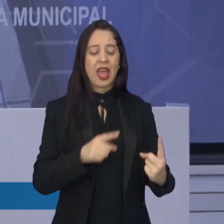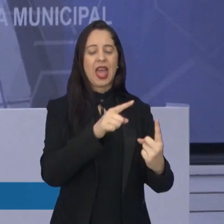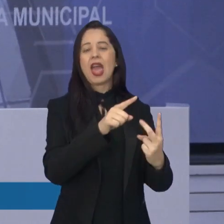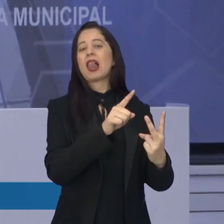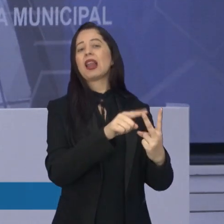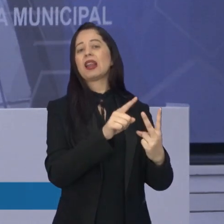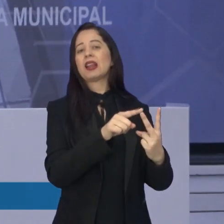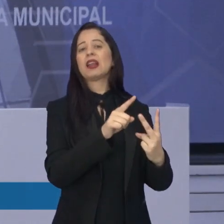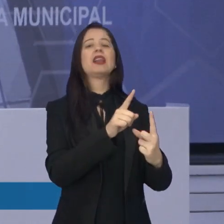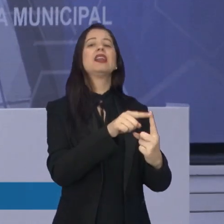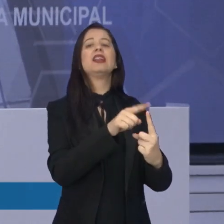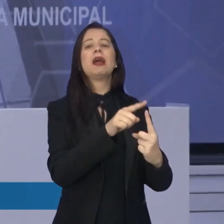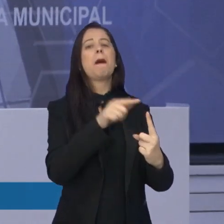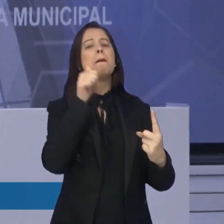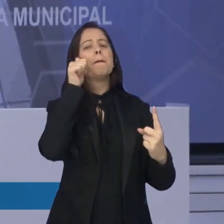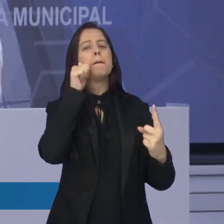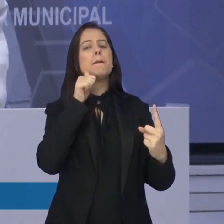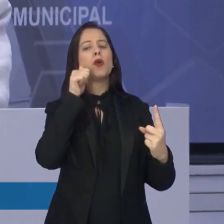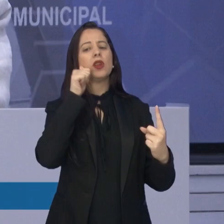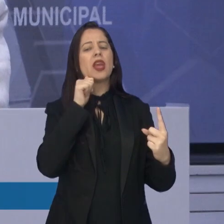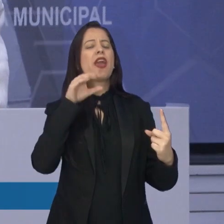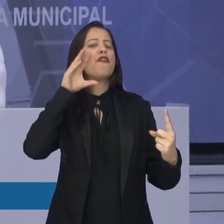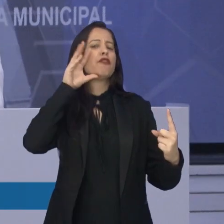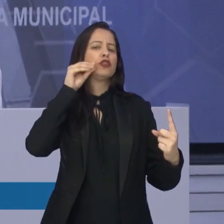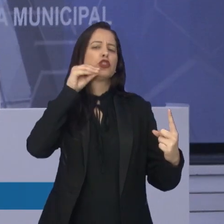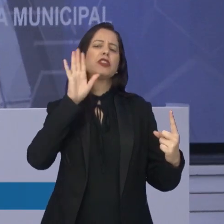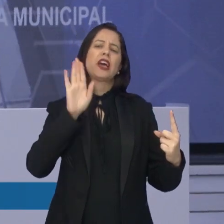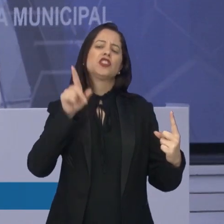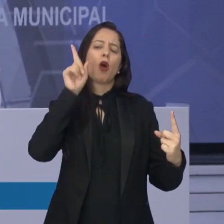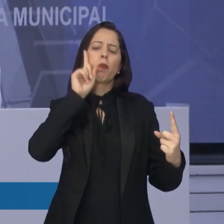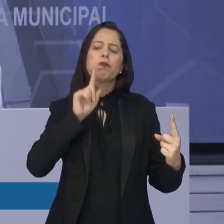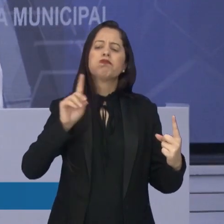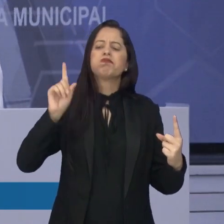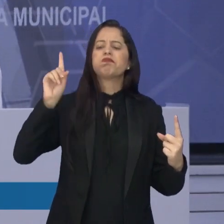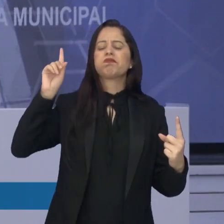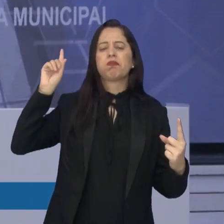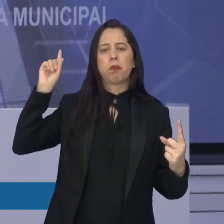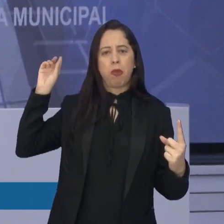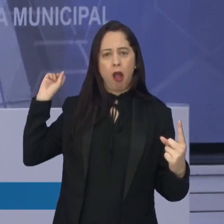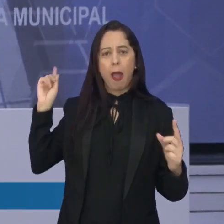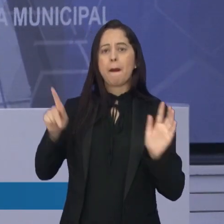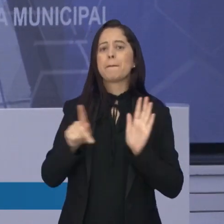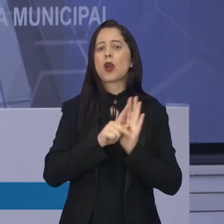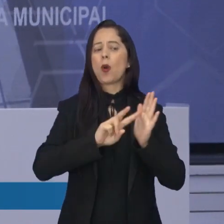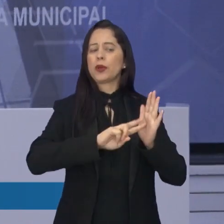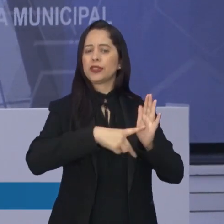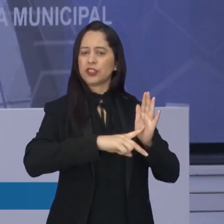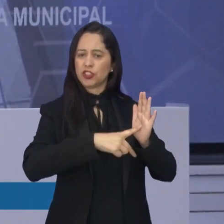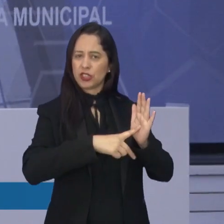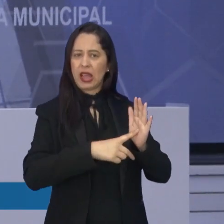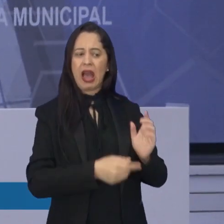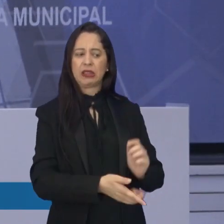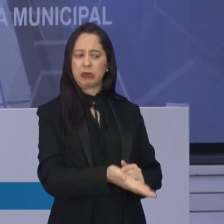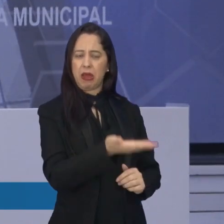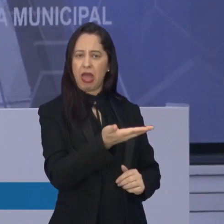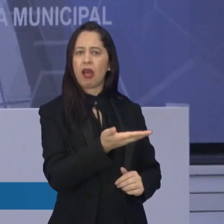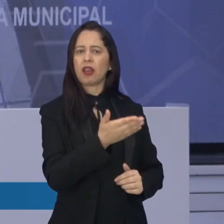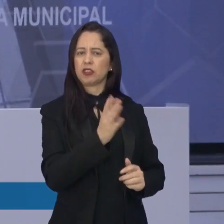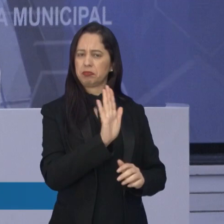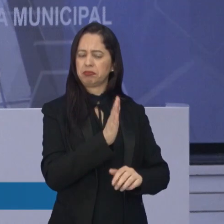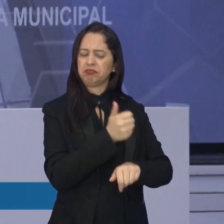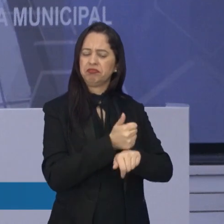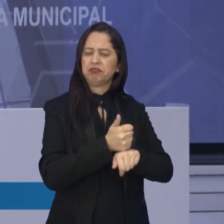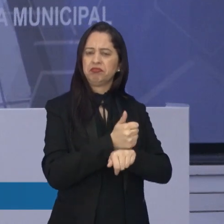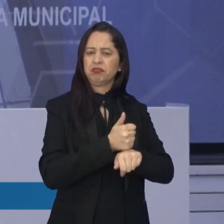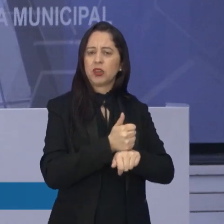Fernanda, por ser uma funcionária antiga, né, do sindicato, que cresceu no sindicato,